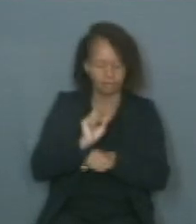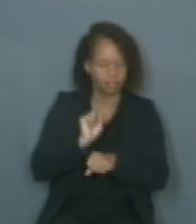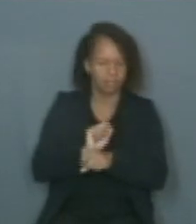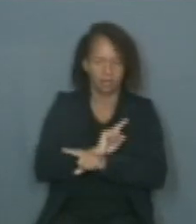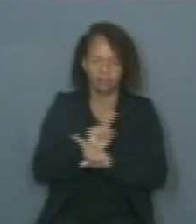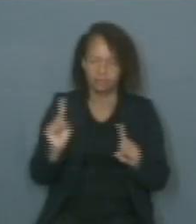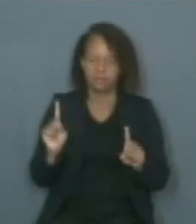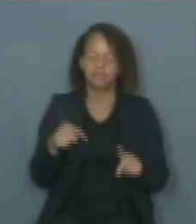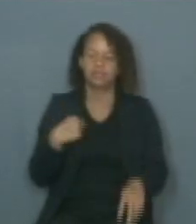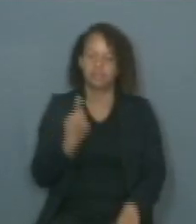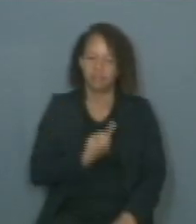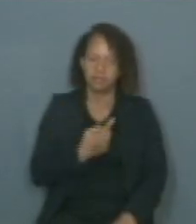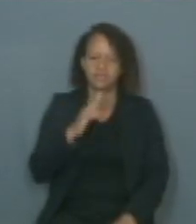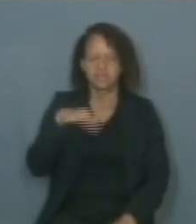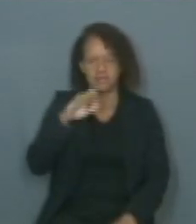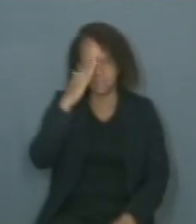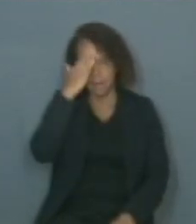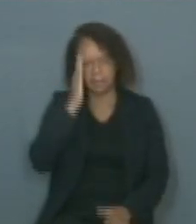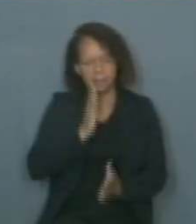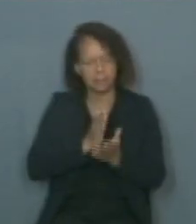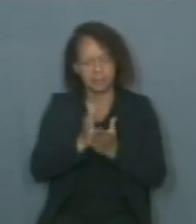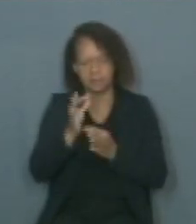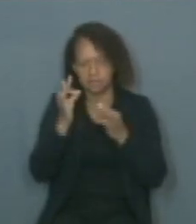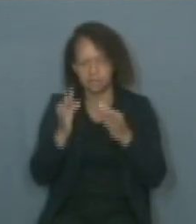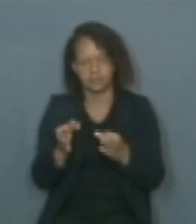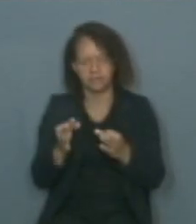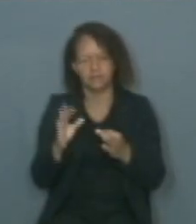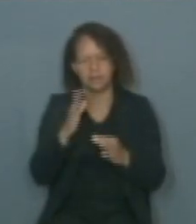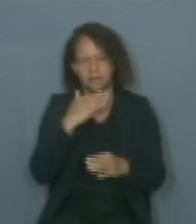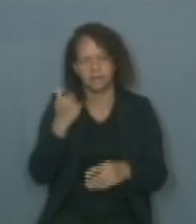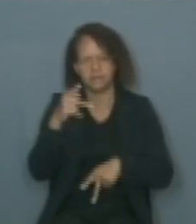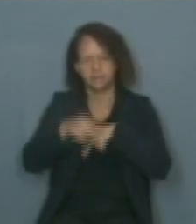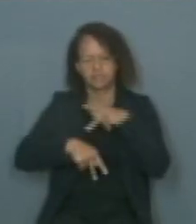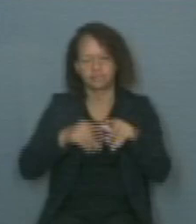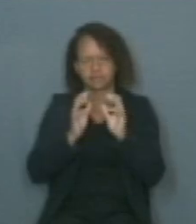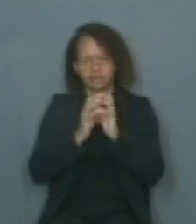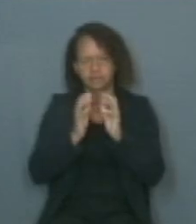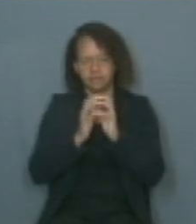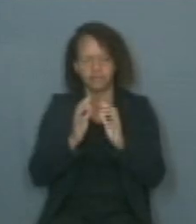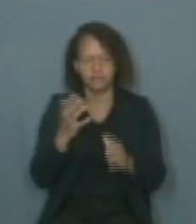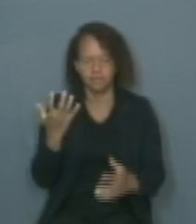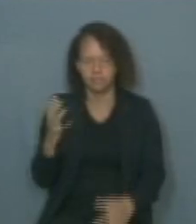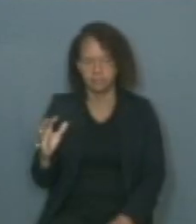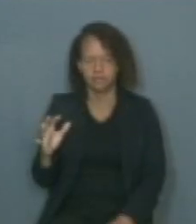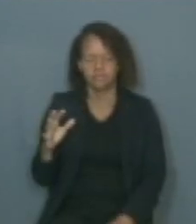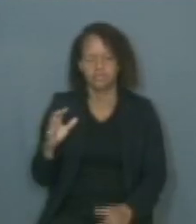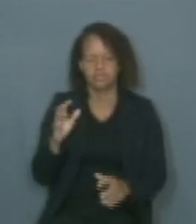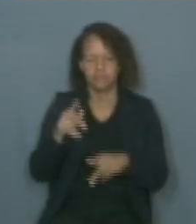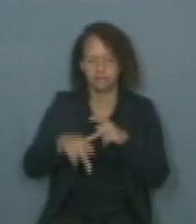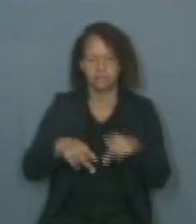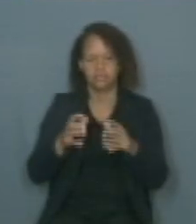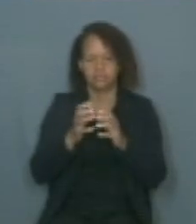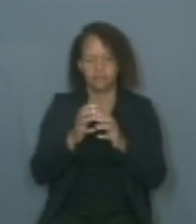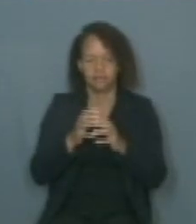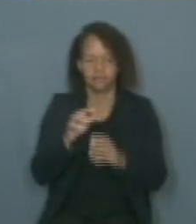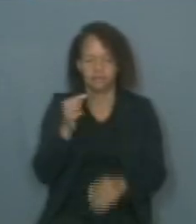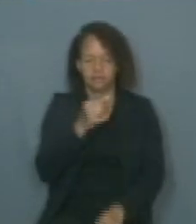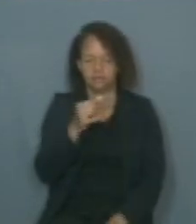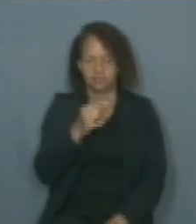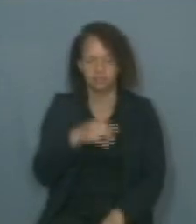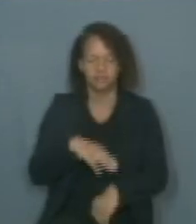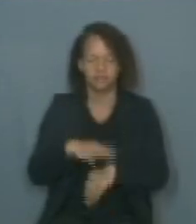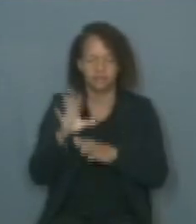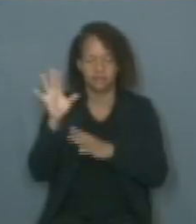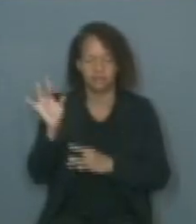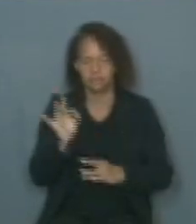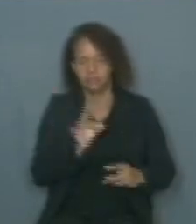E eu acho que todo mundo aqui está na mesma situação. A gente quer a melhoria do povo recifense e não quer que o povo recifense passe por isso daqui, ó. Mas de